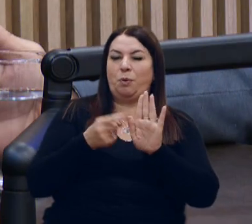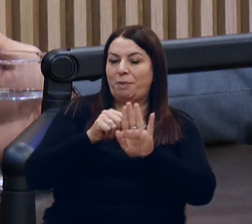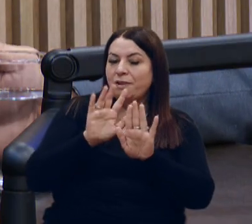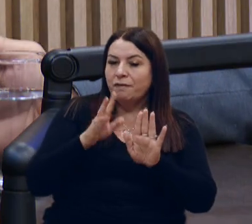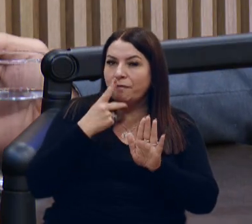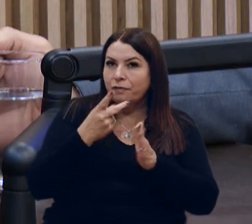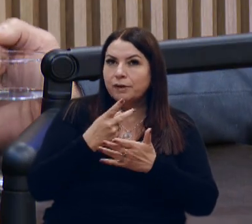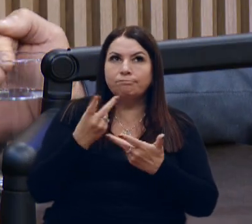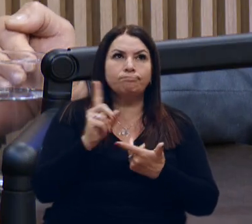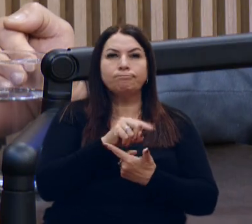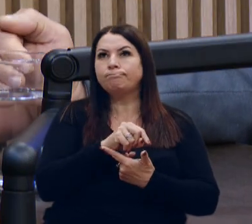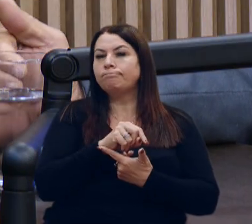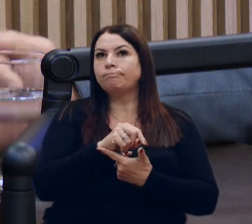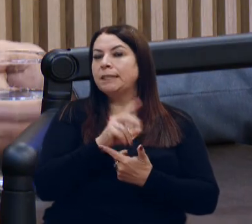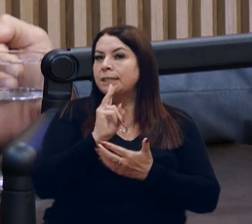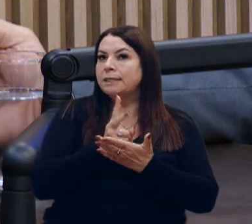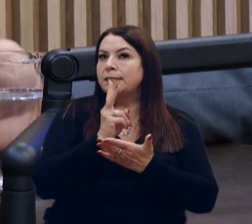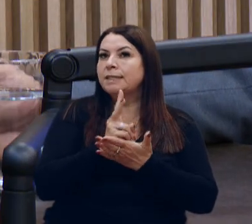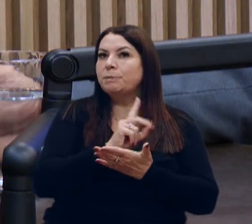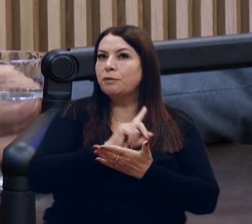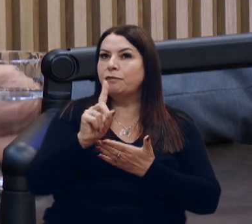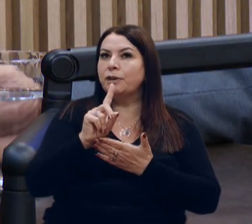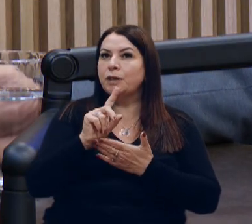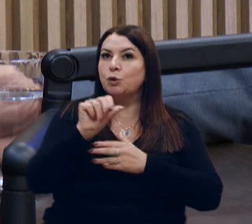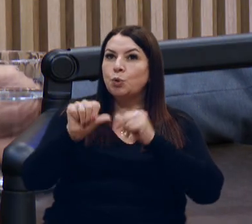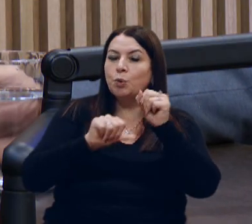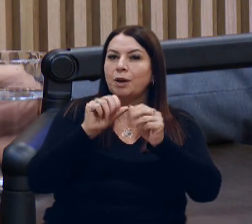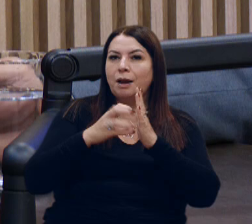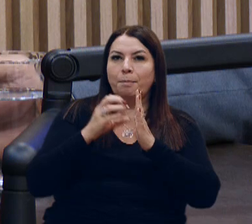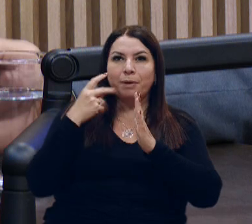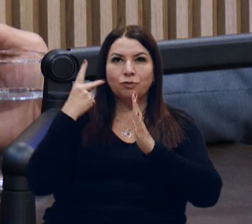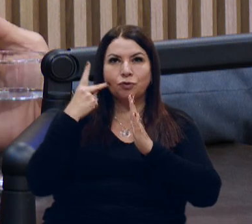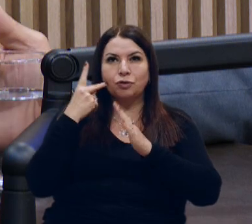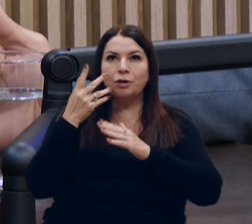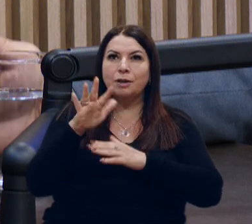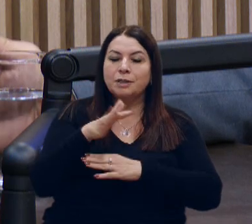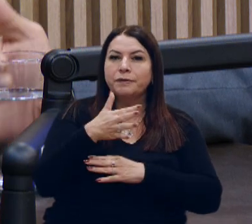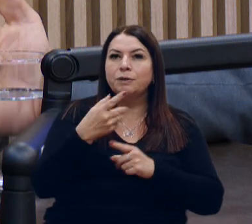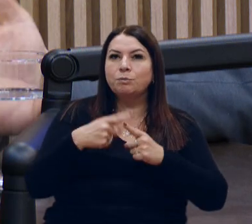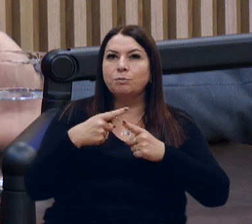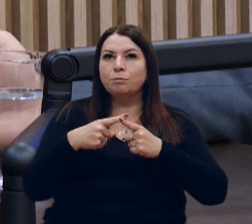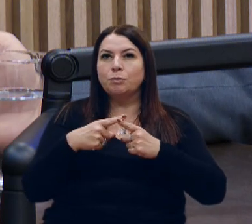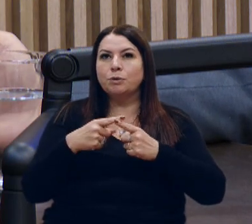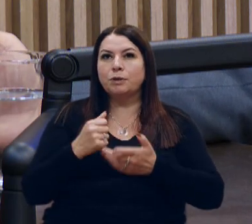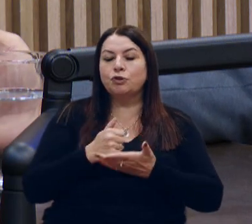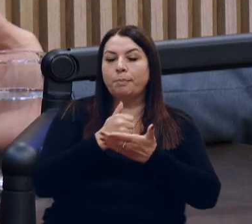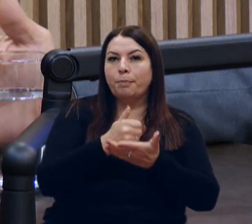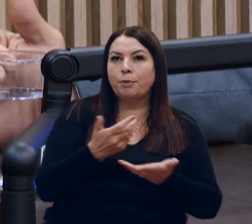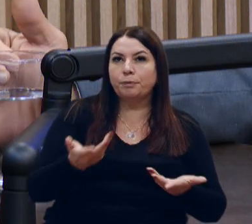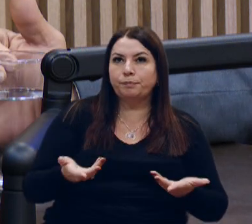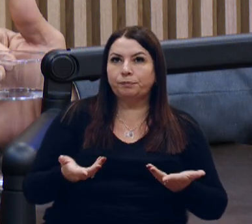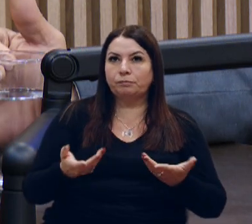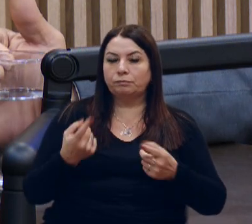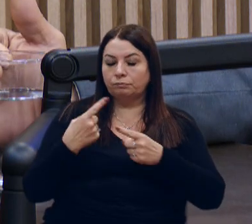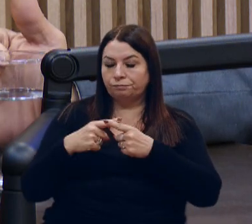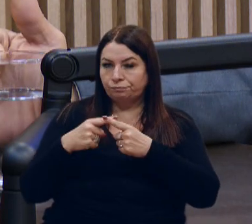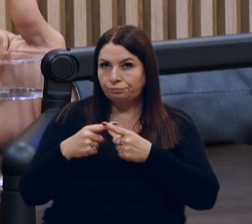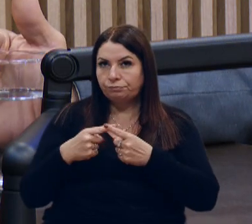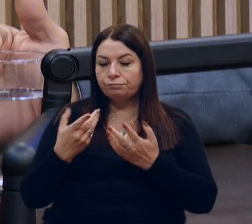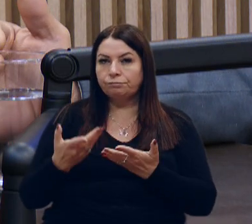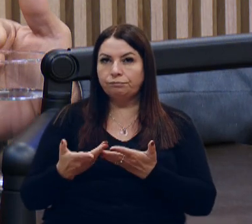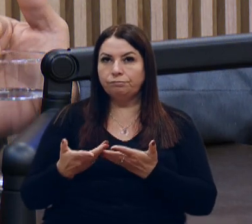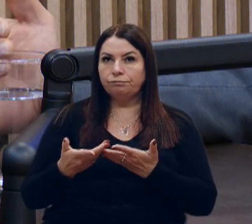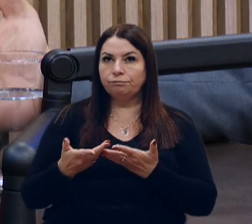a gente sempre quando vai trocado em partido, é muitas vezes por questão de apoio, é por questões